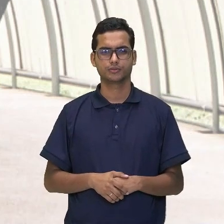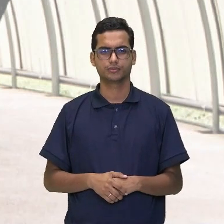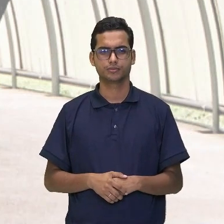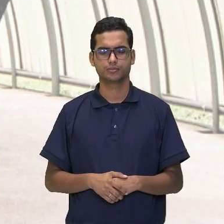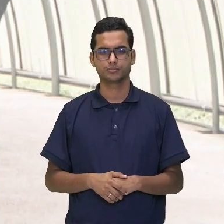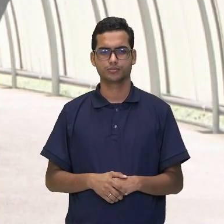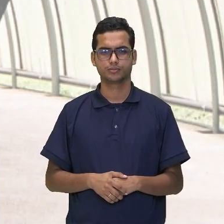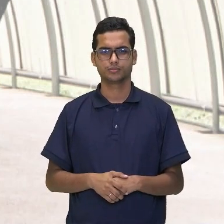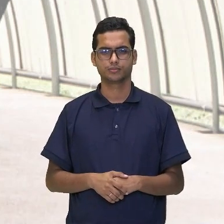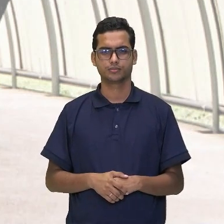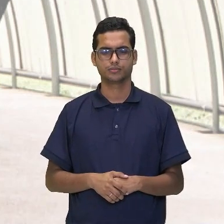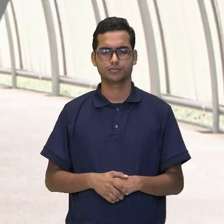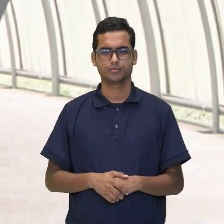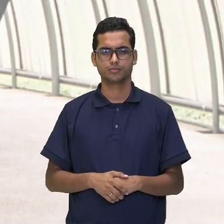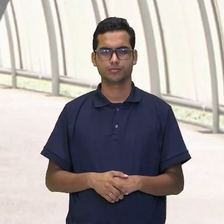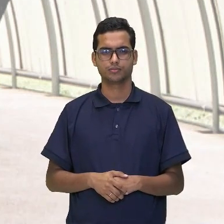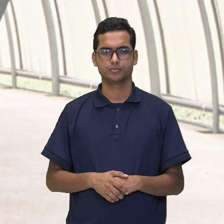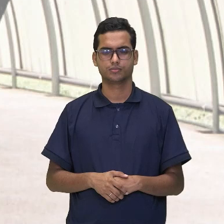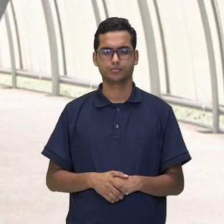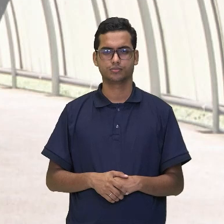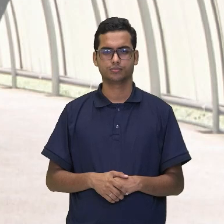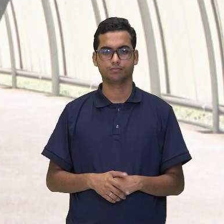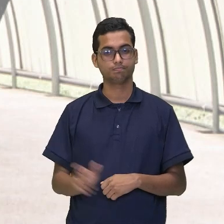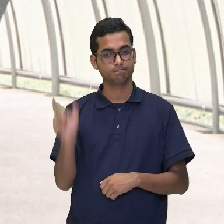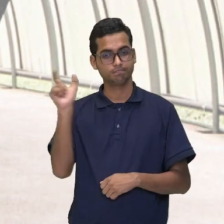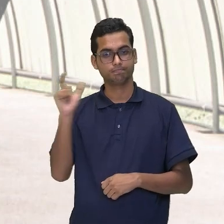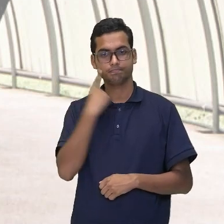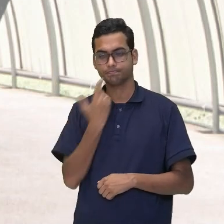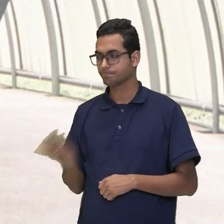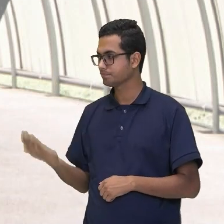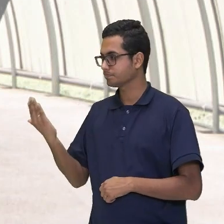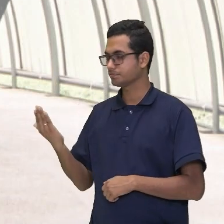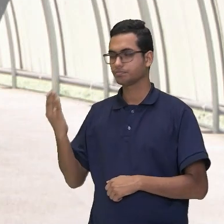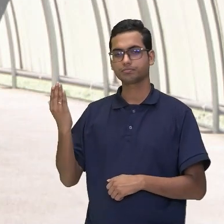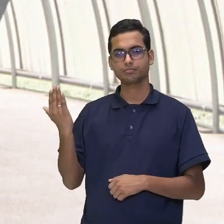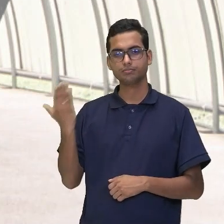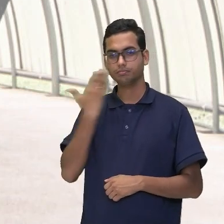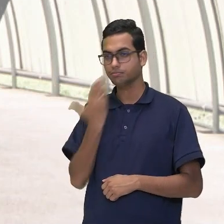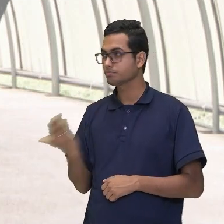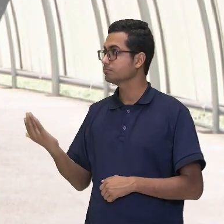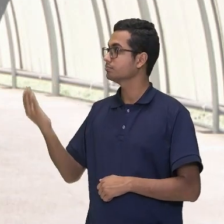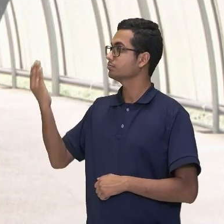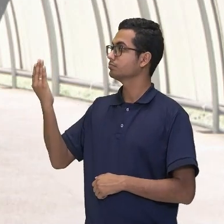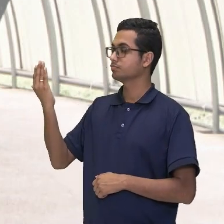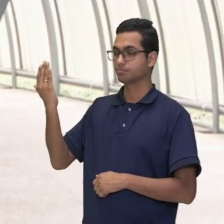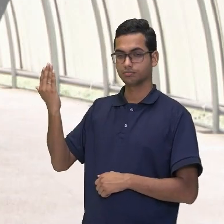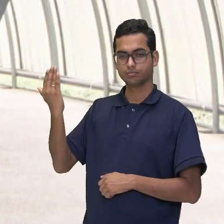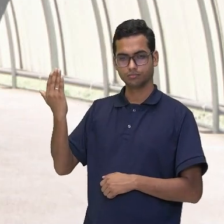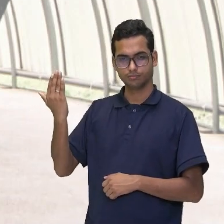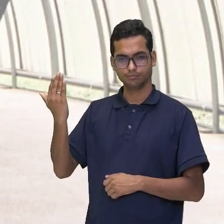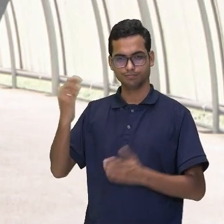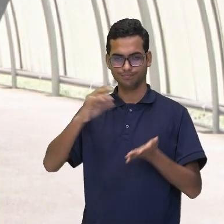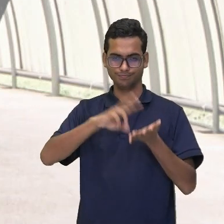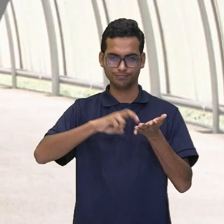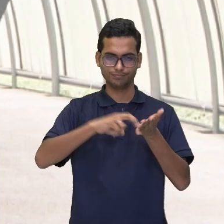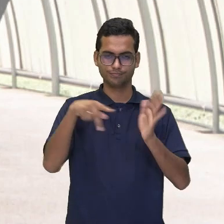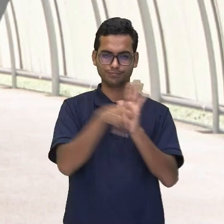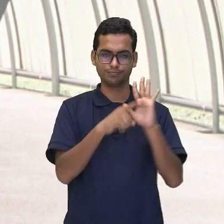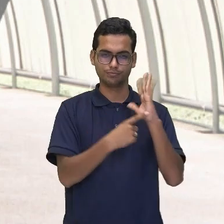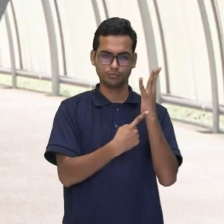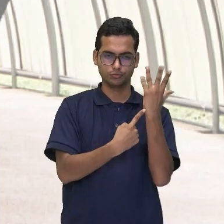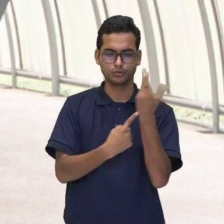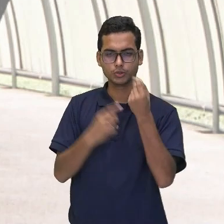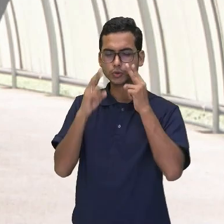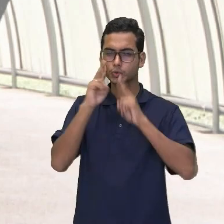o termo instalação, ele foi incorporado ao vocabulário das artes visuais na década de 1960, no início